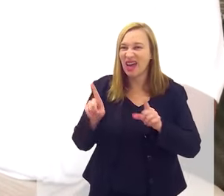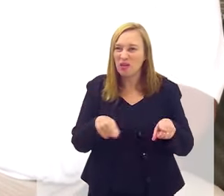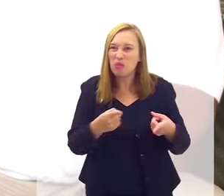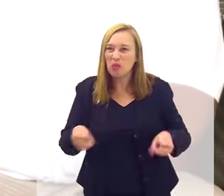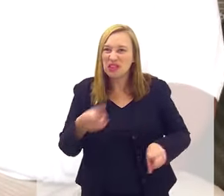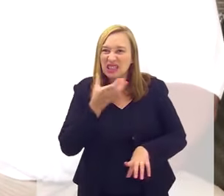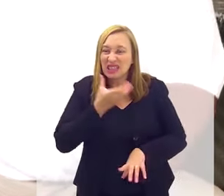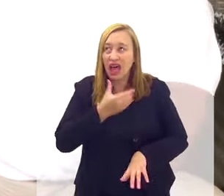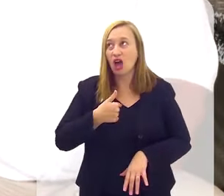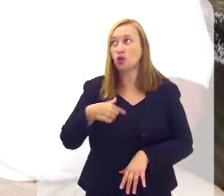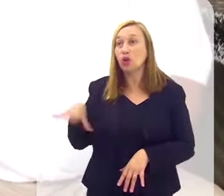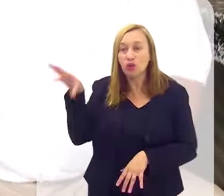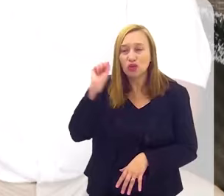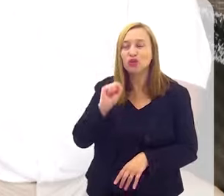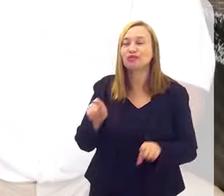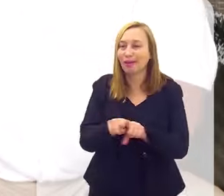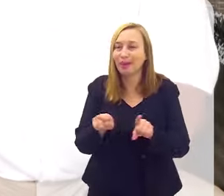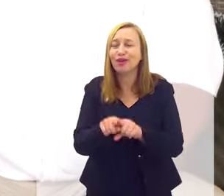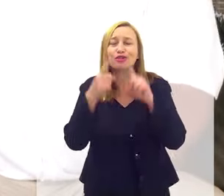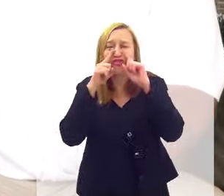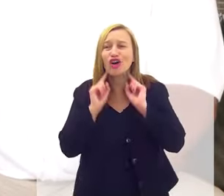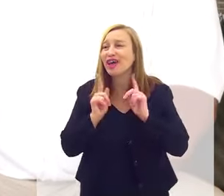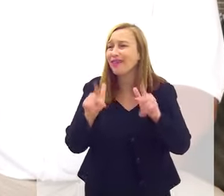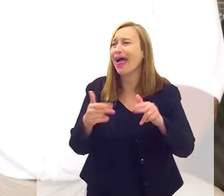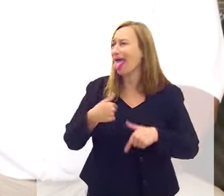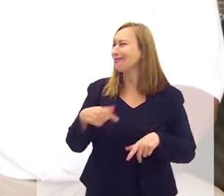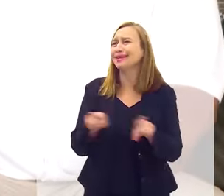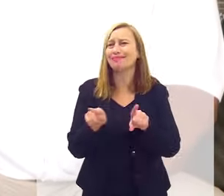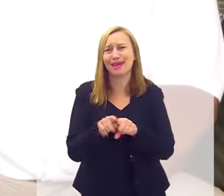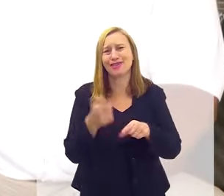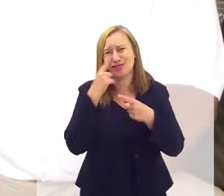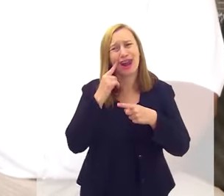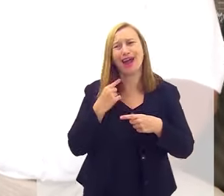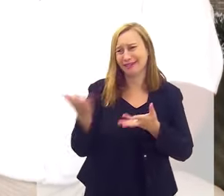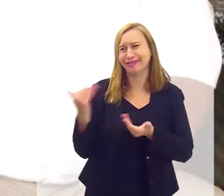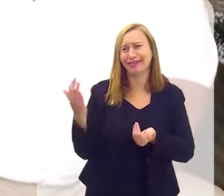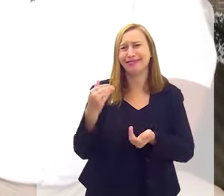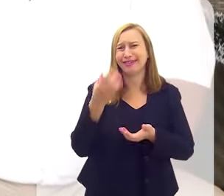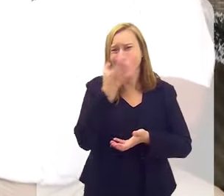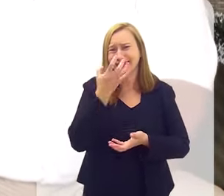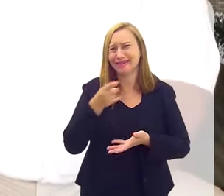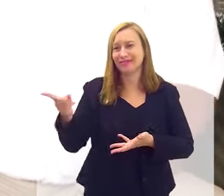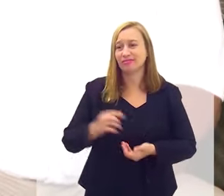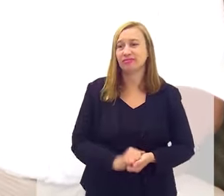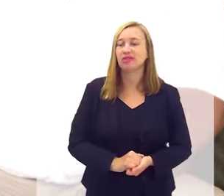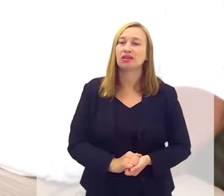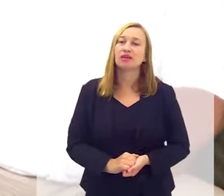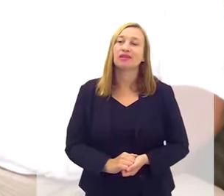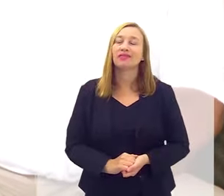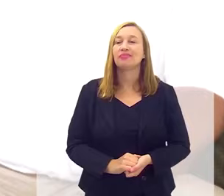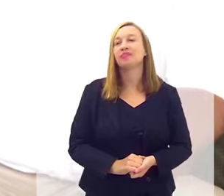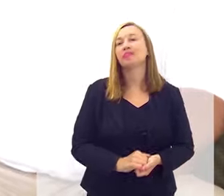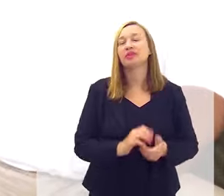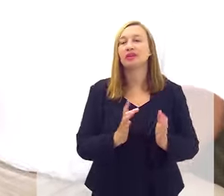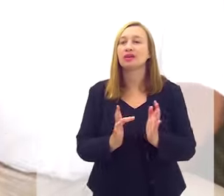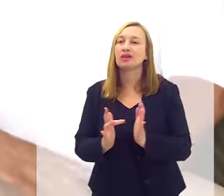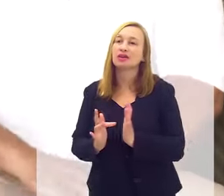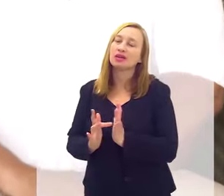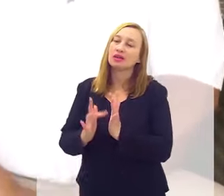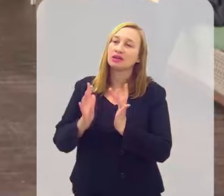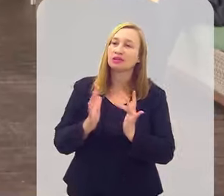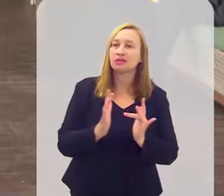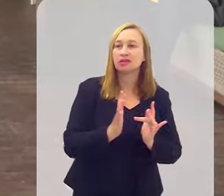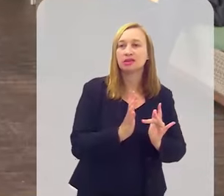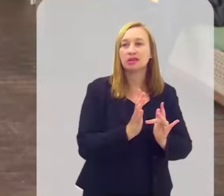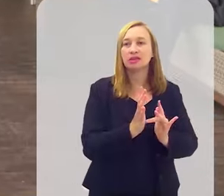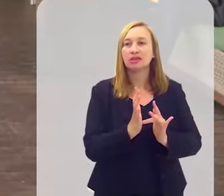Porto chora música de Natal mee com Paula Quando eu escuto essa can choro também chora eu vou chorar també ca euor